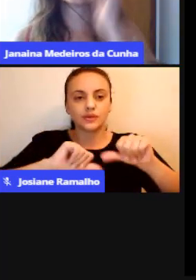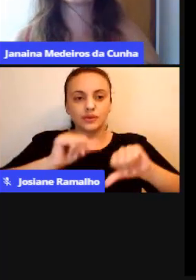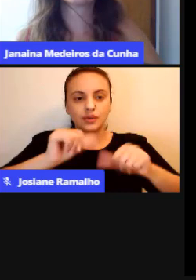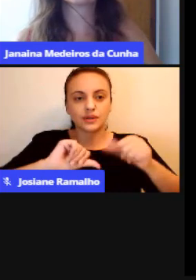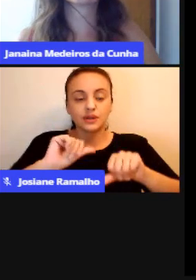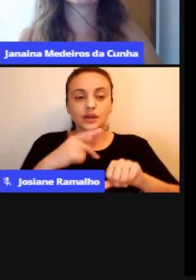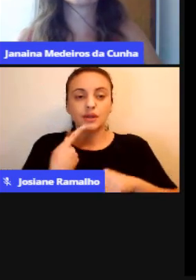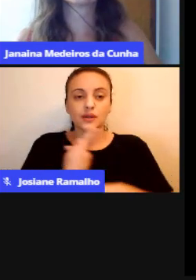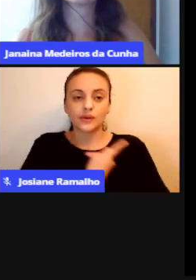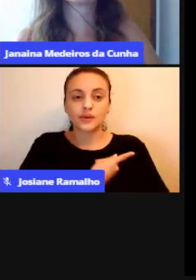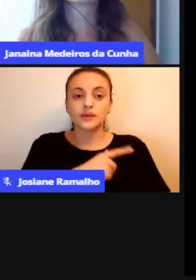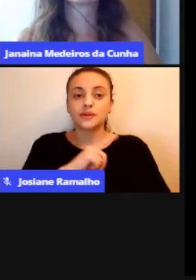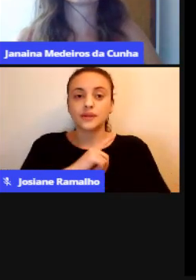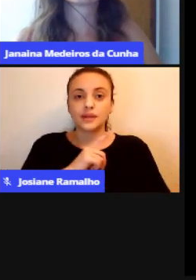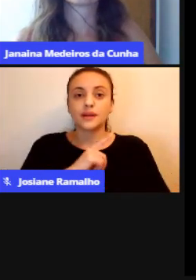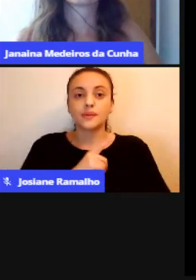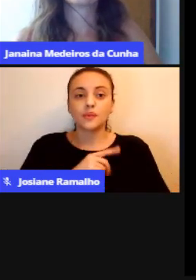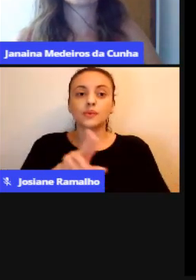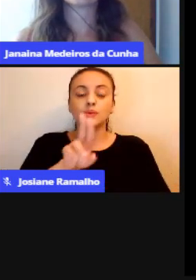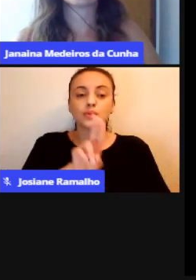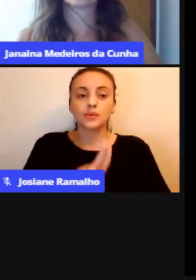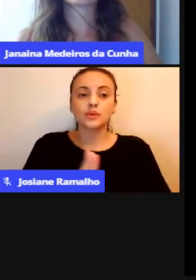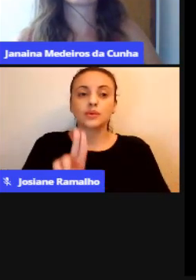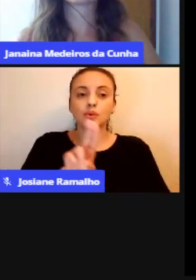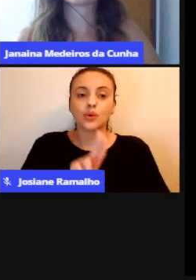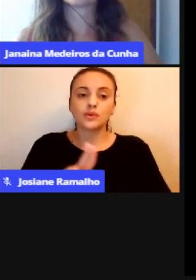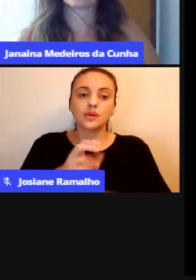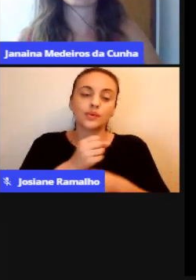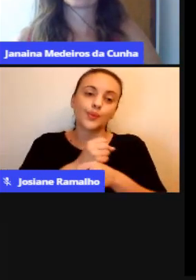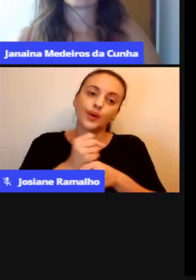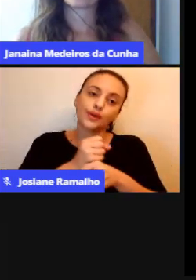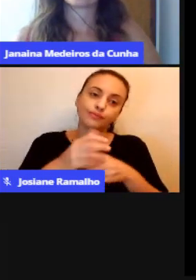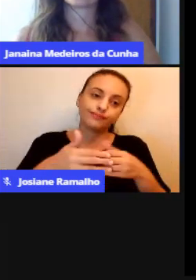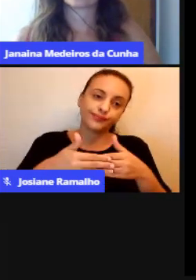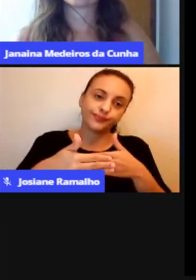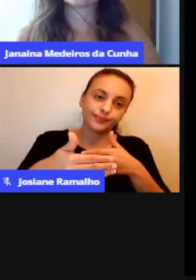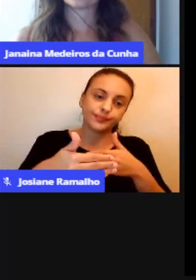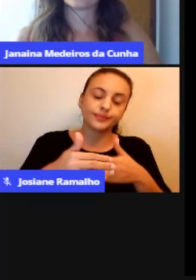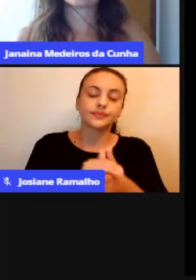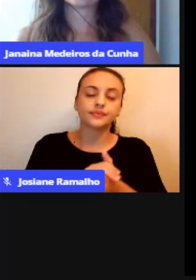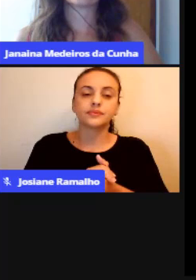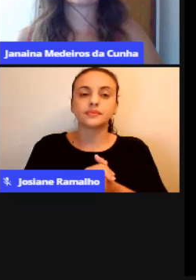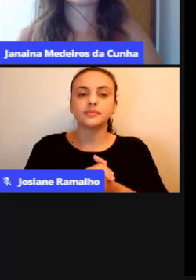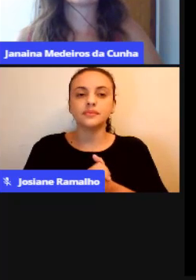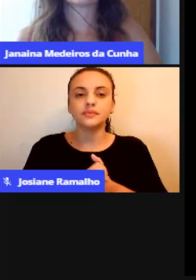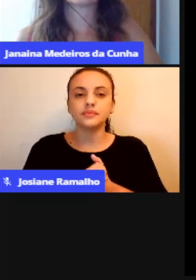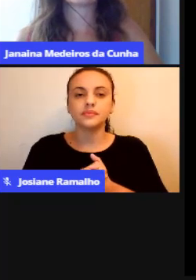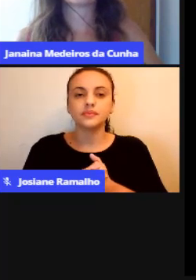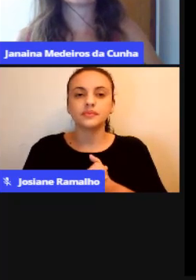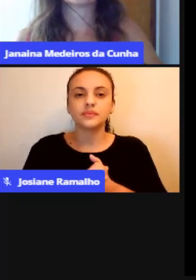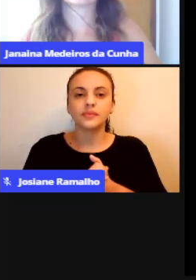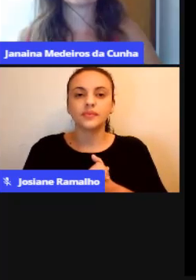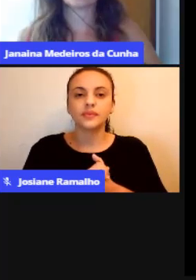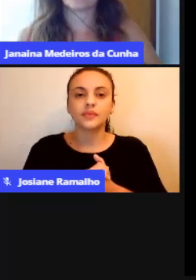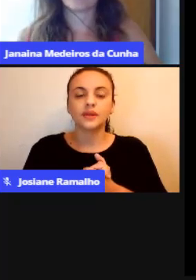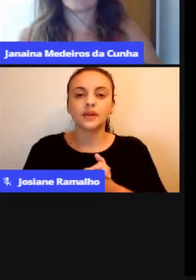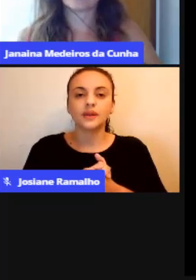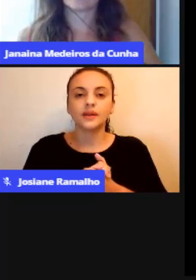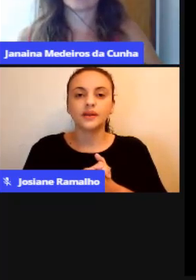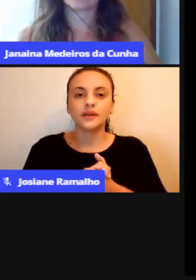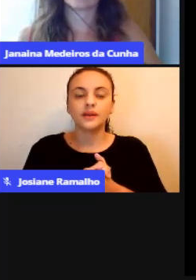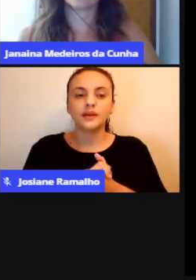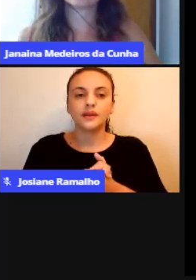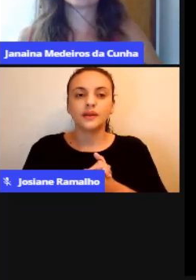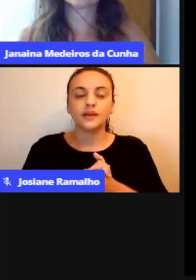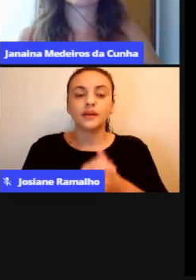usamos constantemente durante o ano, né? Pode passar. No próximo slide, eu vou estar falando um pouquinho mais sobre a